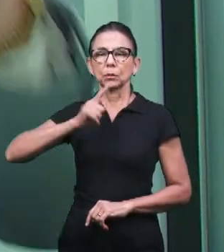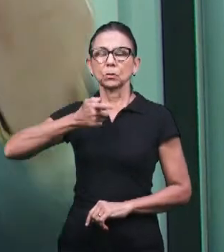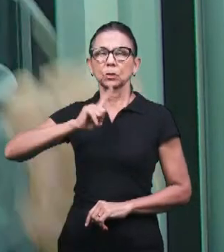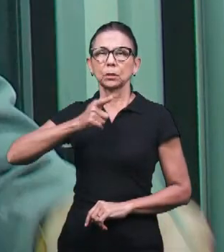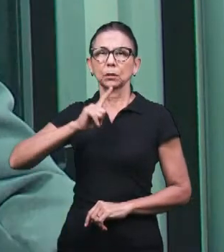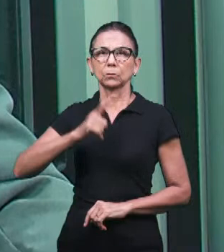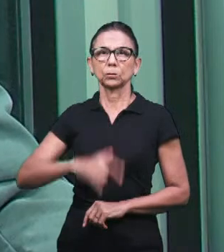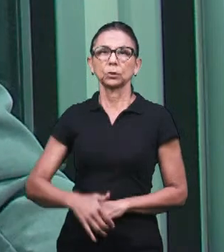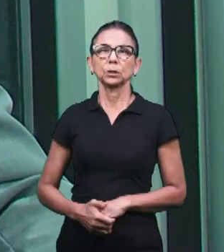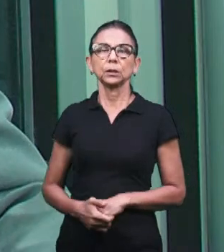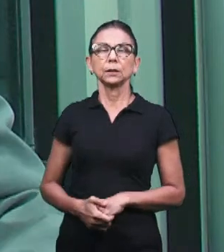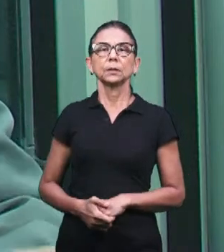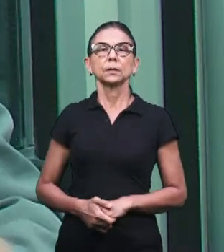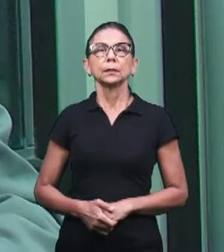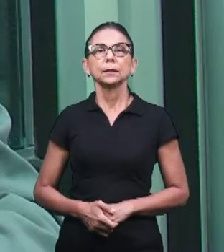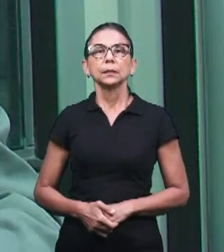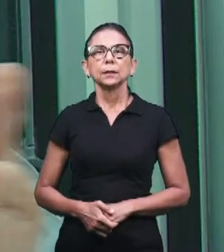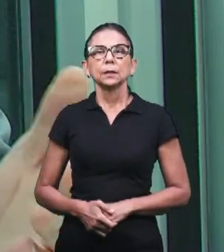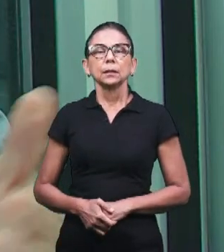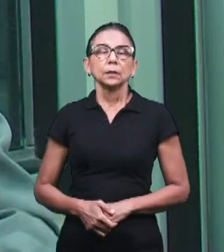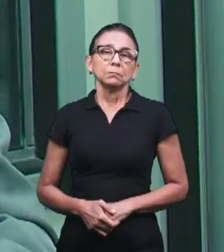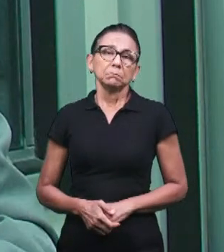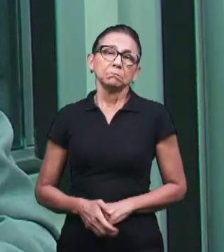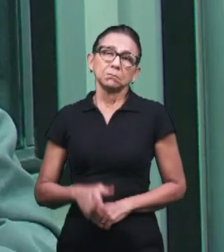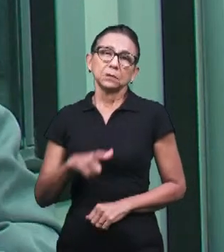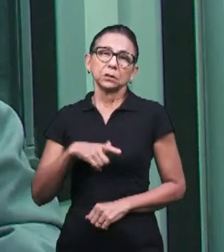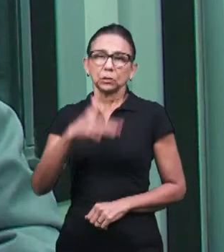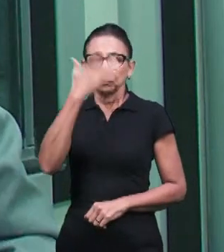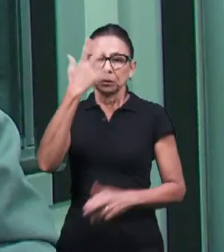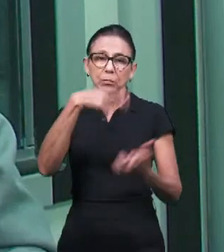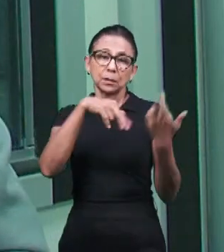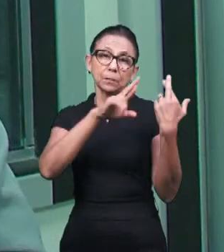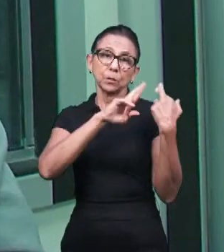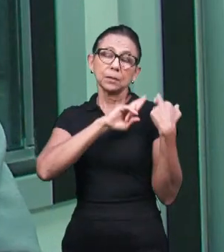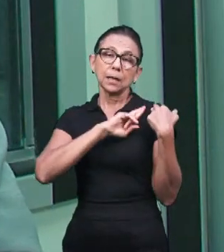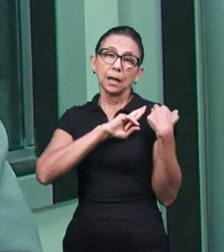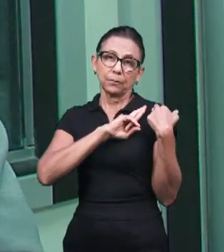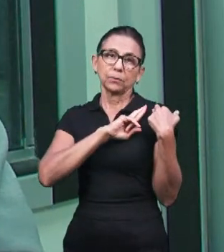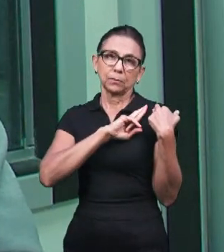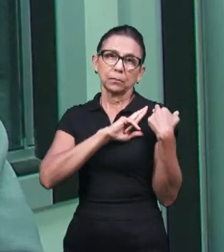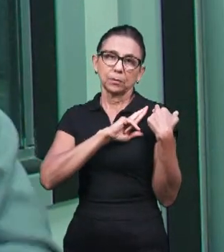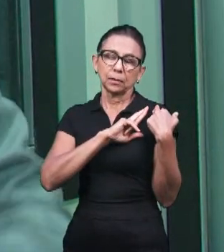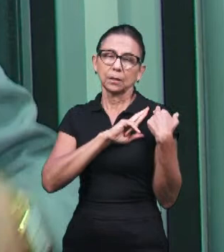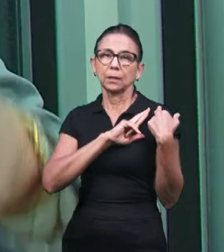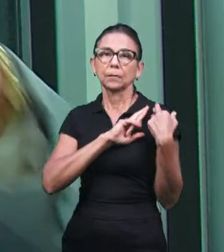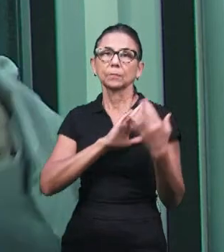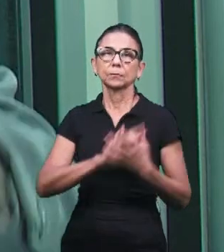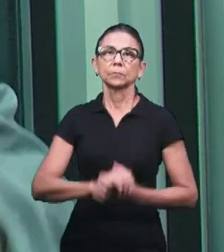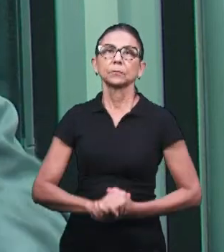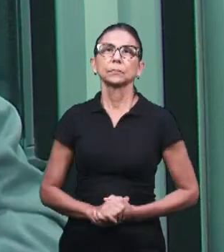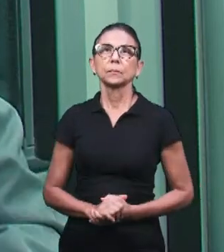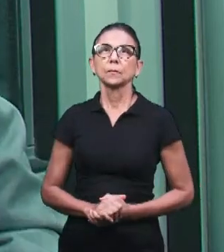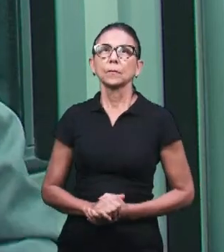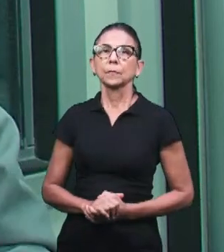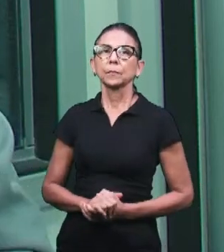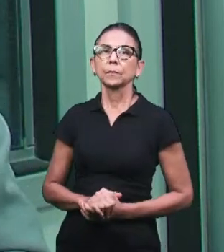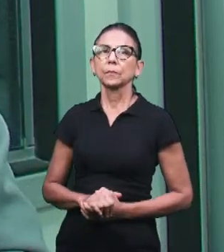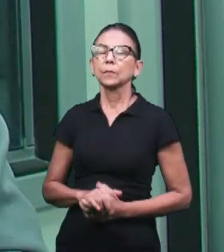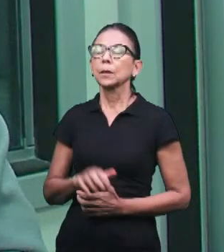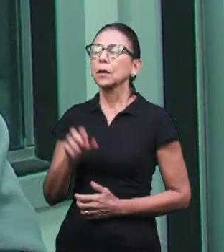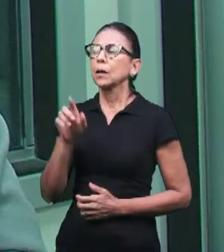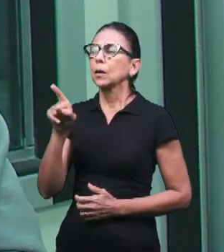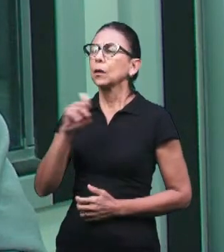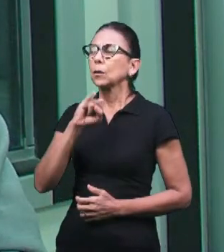de fazer esse controle, e ele me chamou no púlpito em cima da hora, terminando já o evento, e disse: é você que tem experiência